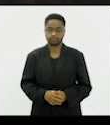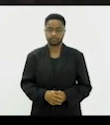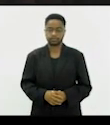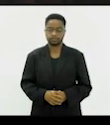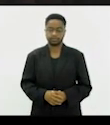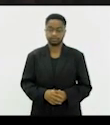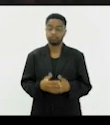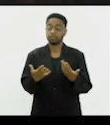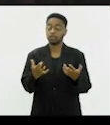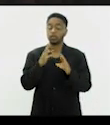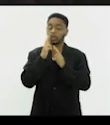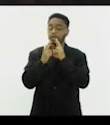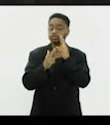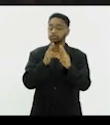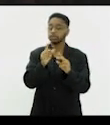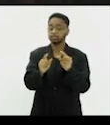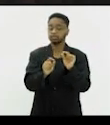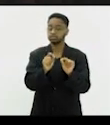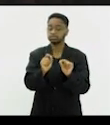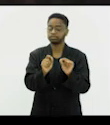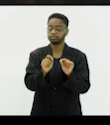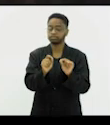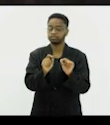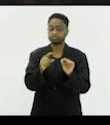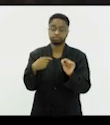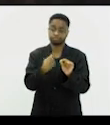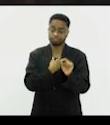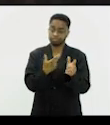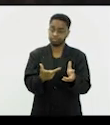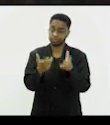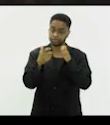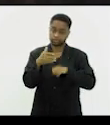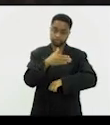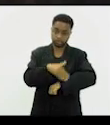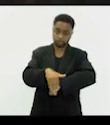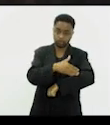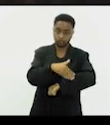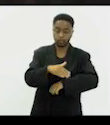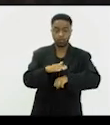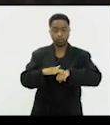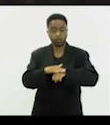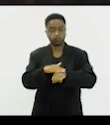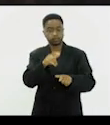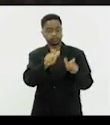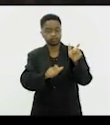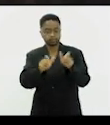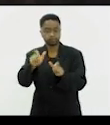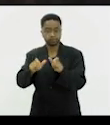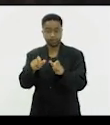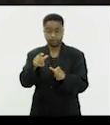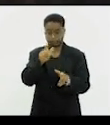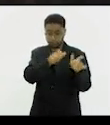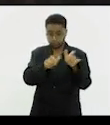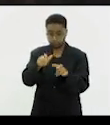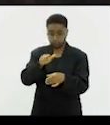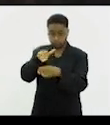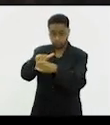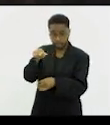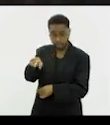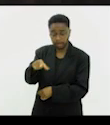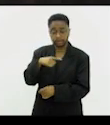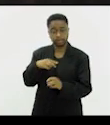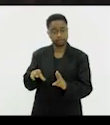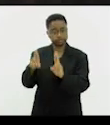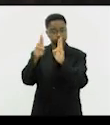E o resultado disso, basta a gente ver nas ruas, conversando com as pessoas que votaram nele, com esperança